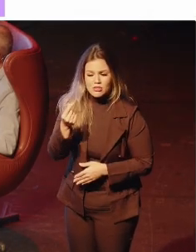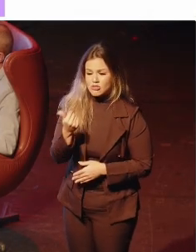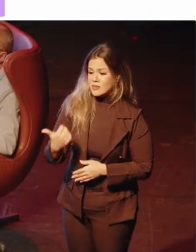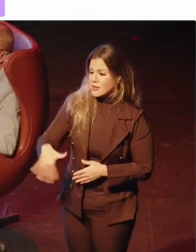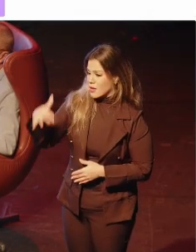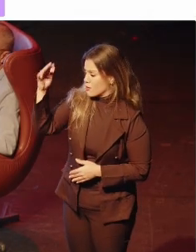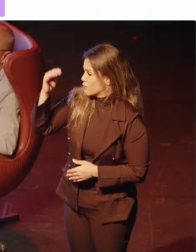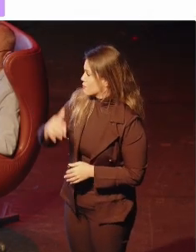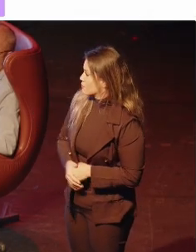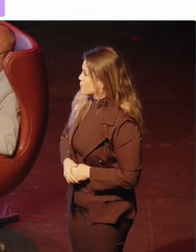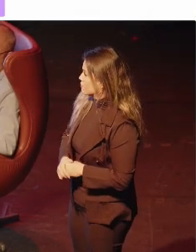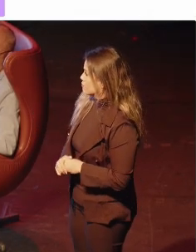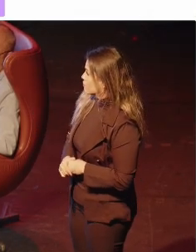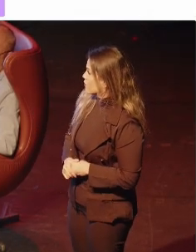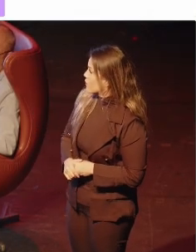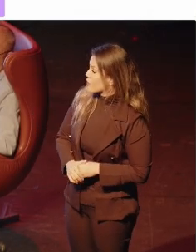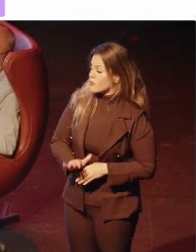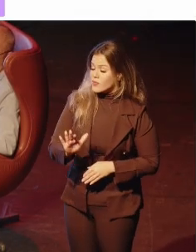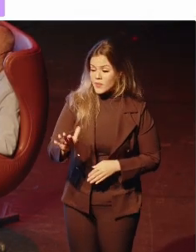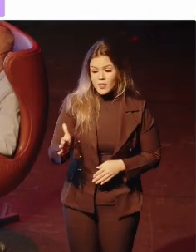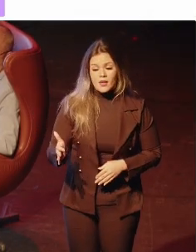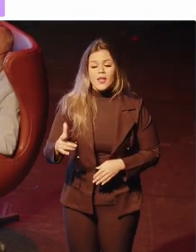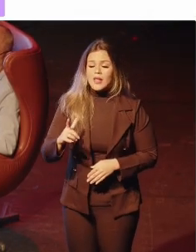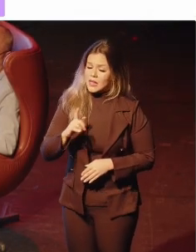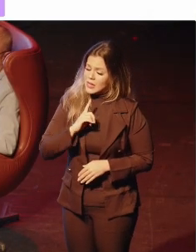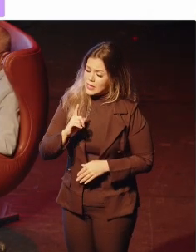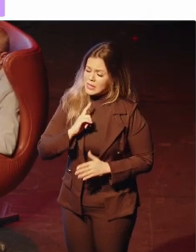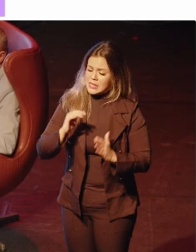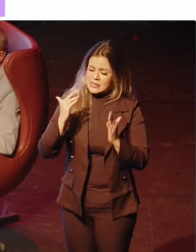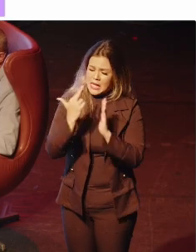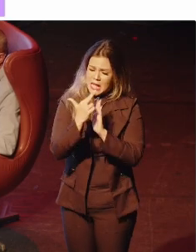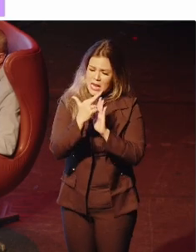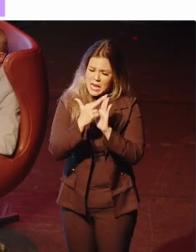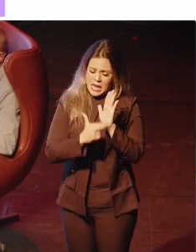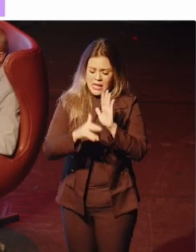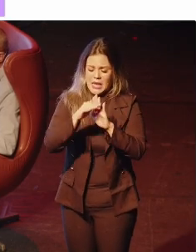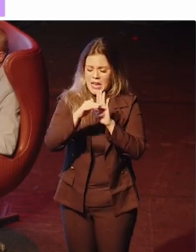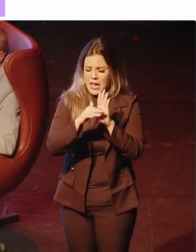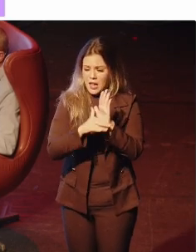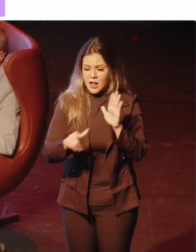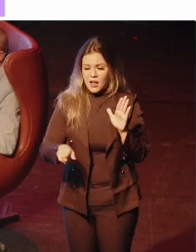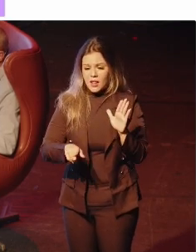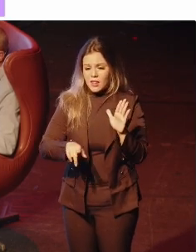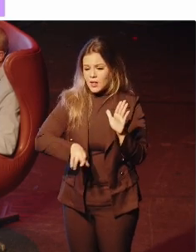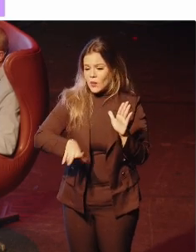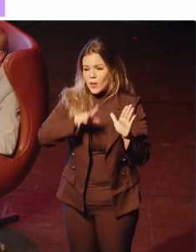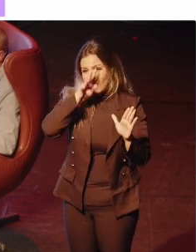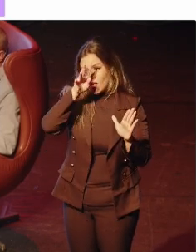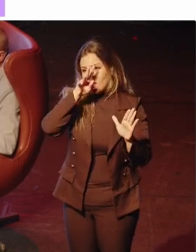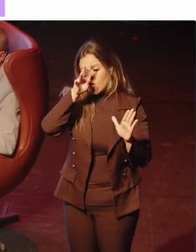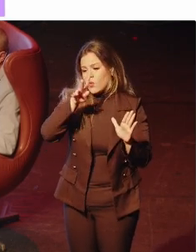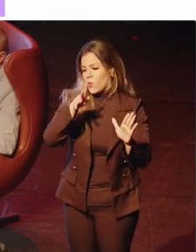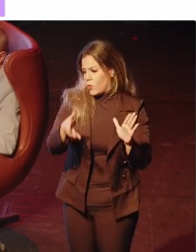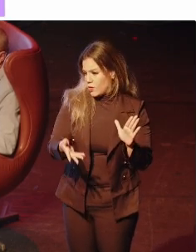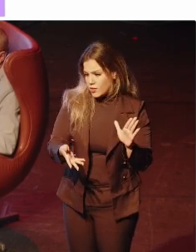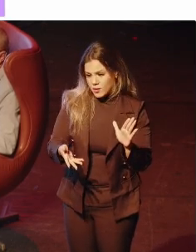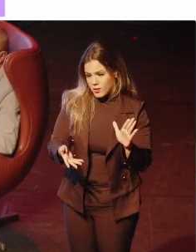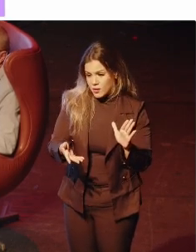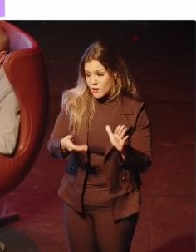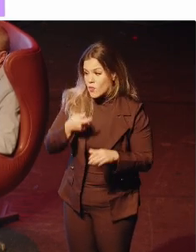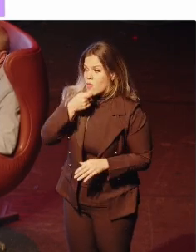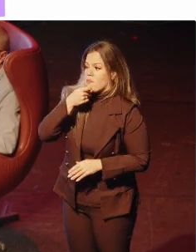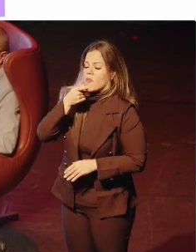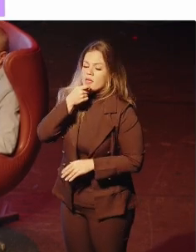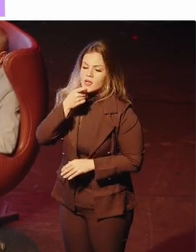Tem que ter várias exigências, né? Então, não é uma